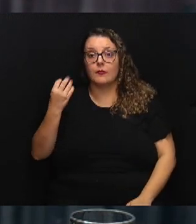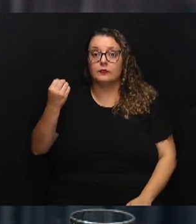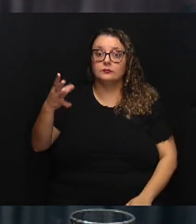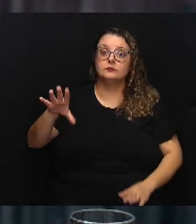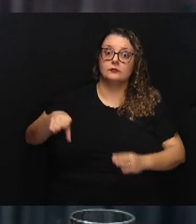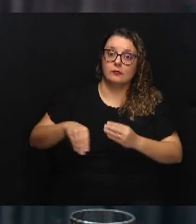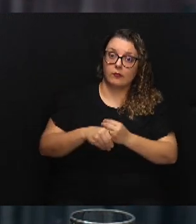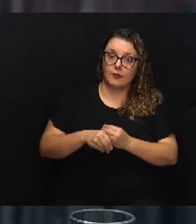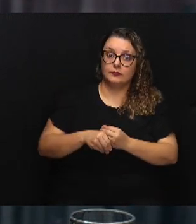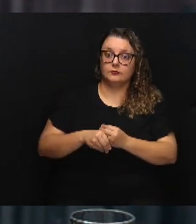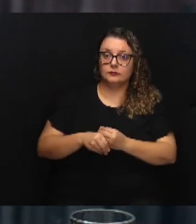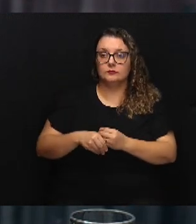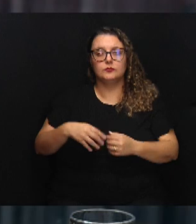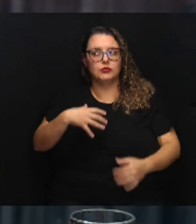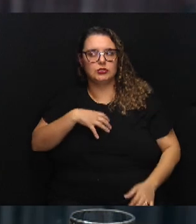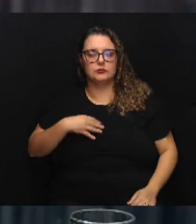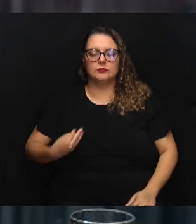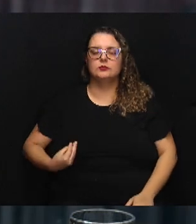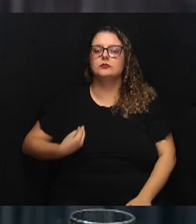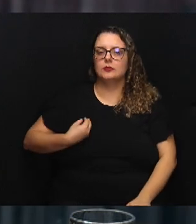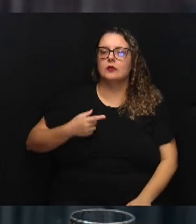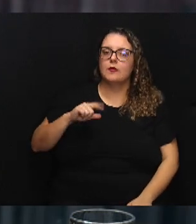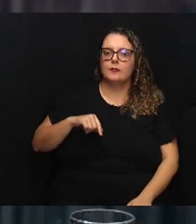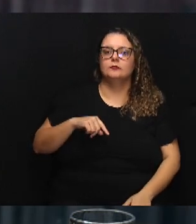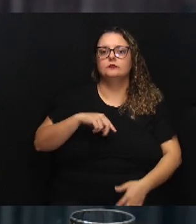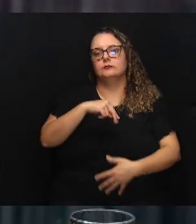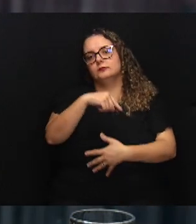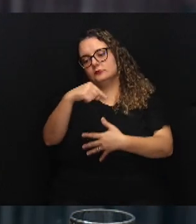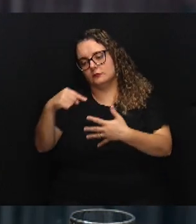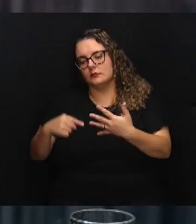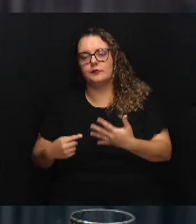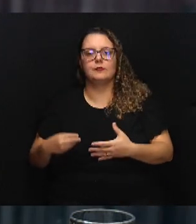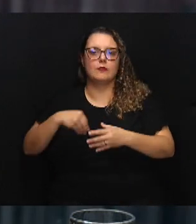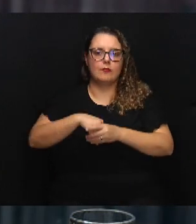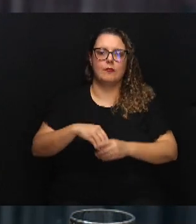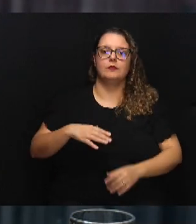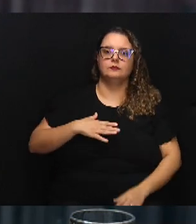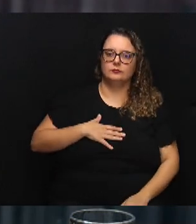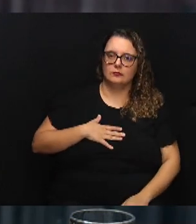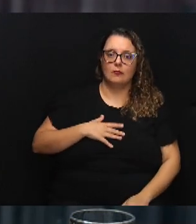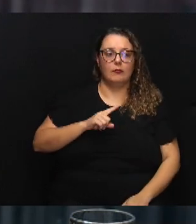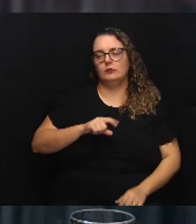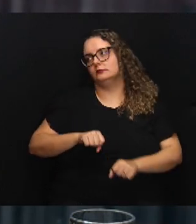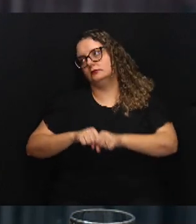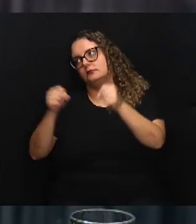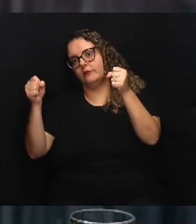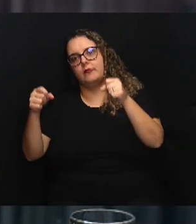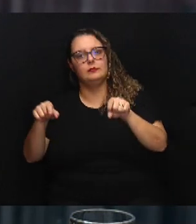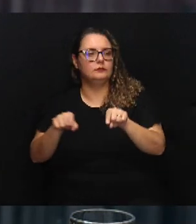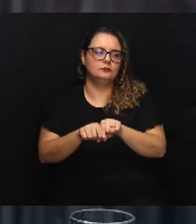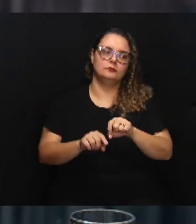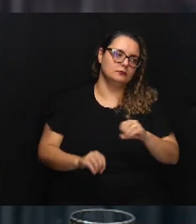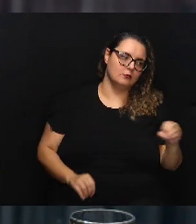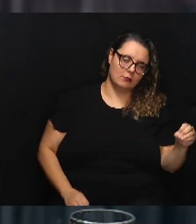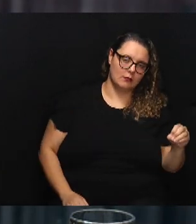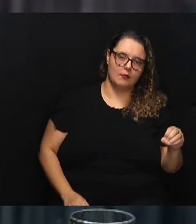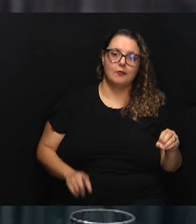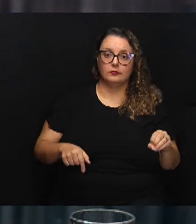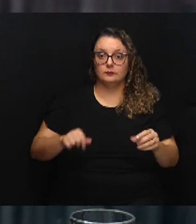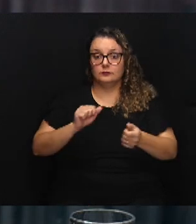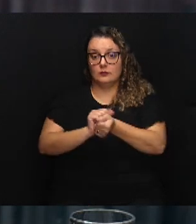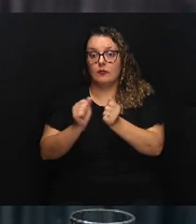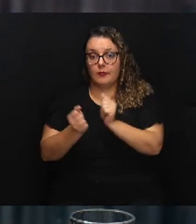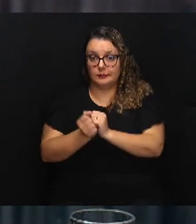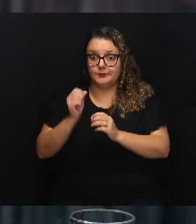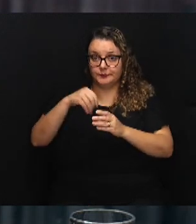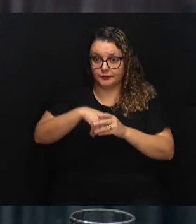um lifestyle de vida, é um dos pontos que compõe. Então, não é o extremo e também não é o zero. É justamente o que encaixa dentro